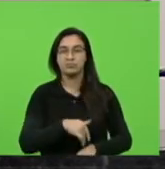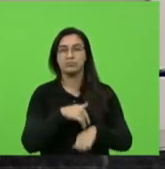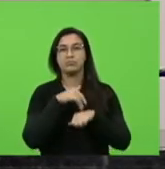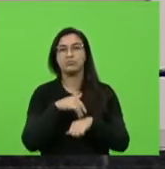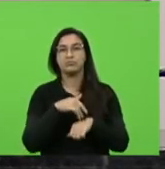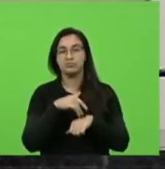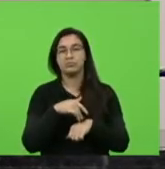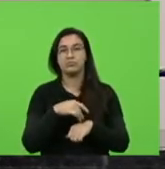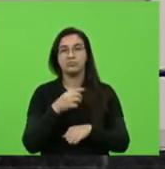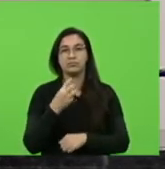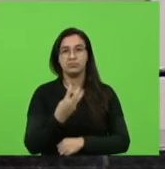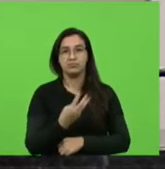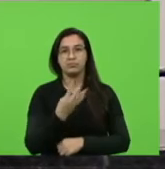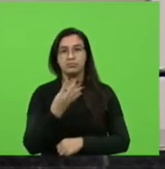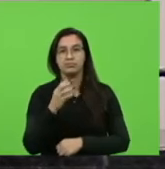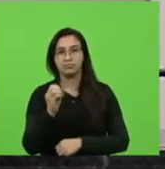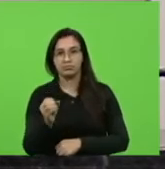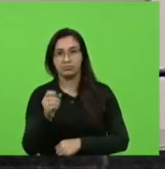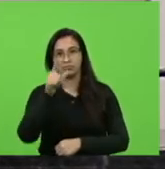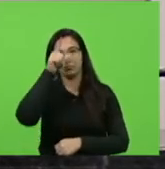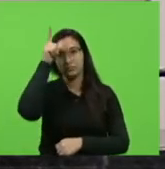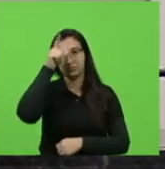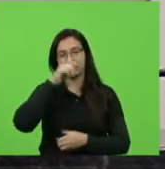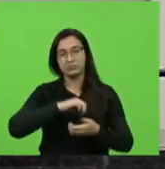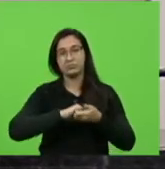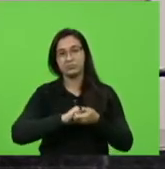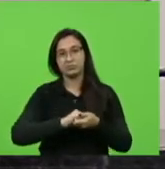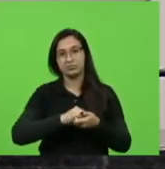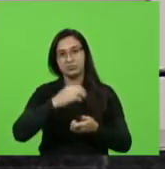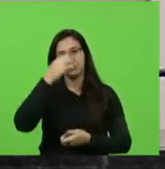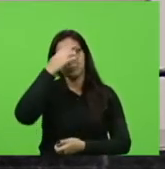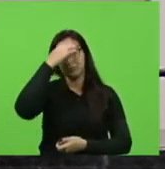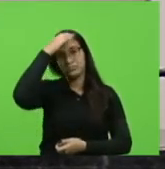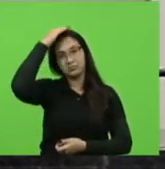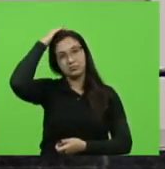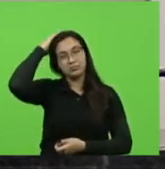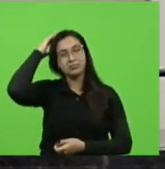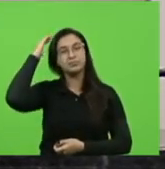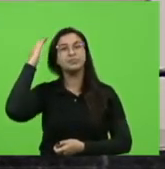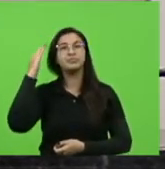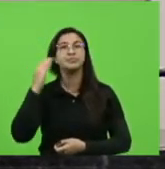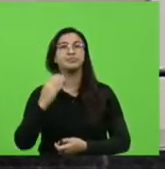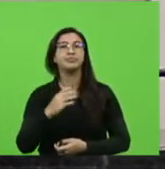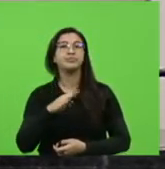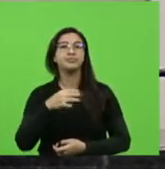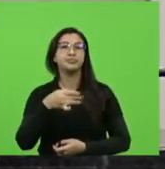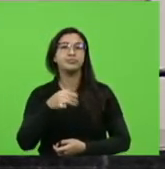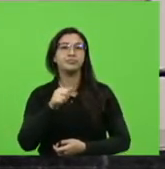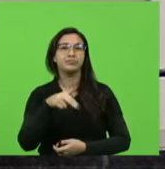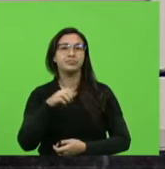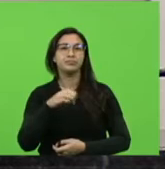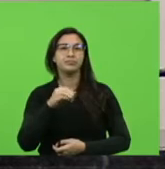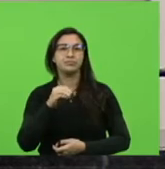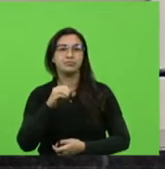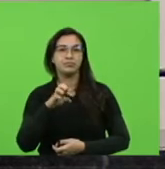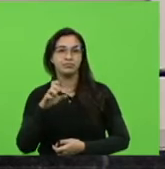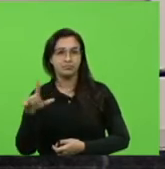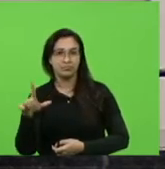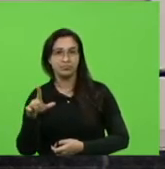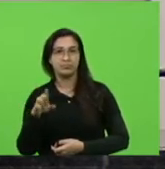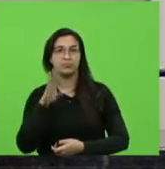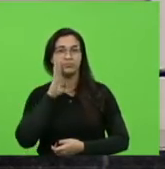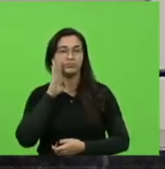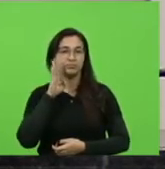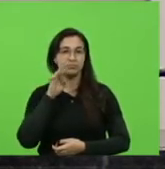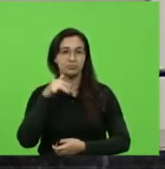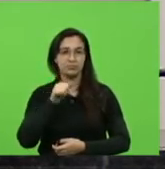Moção 340, autor deputado Sargento Lima, cumprimentando os bombeiros militares Sargento Manuel Genésio da Silva, soldados Marco Alves Rodrigues